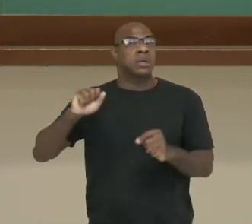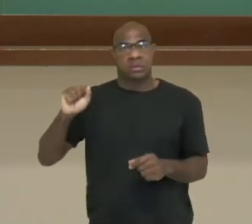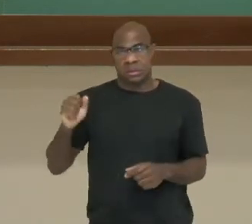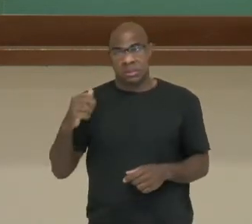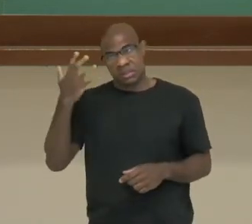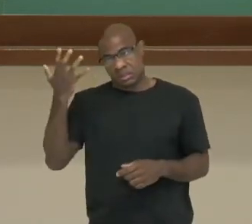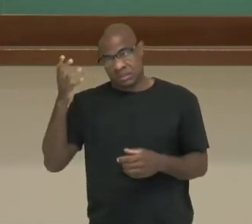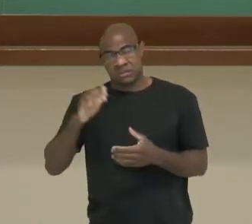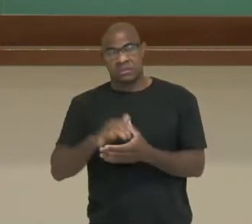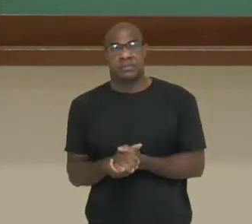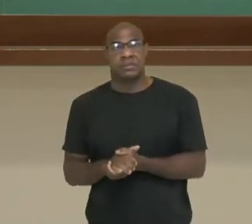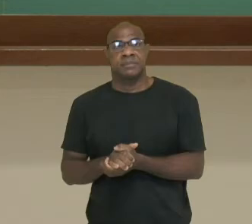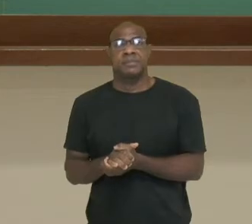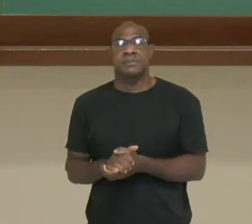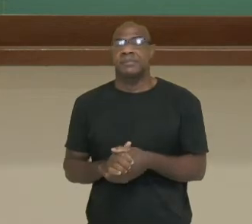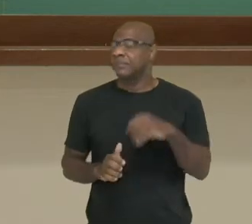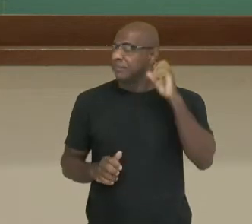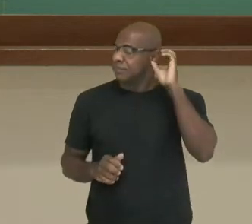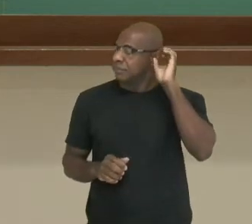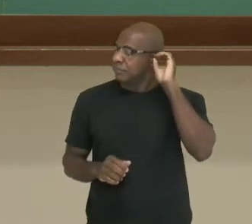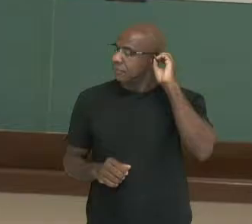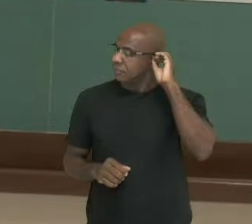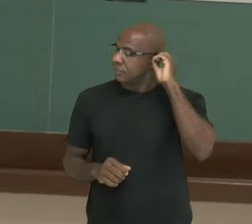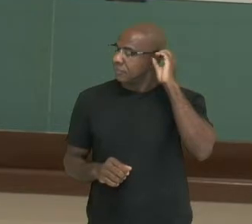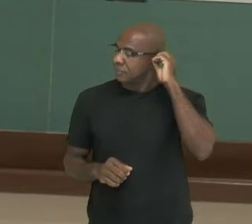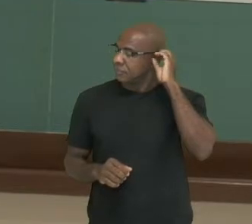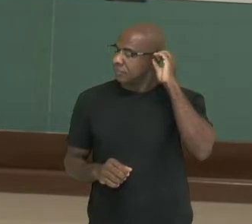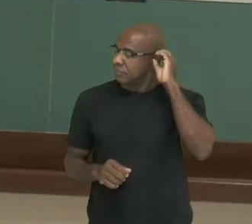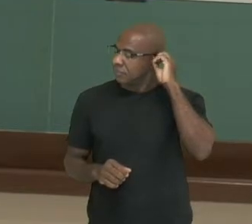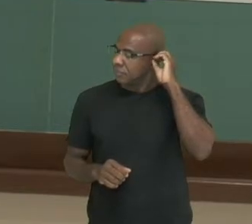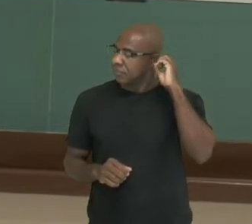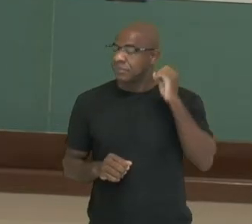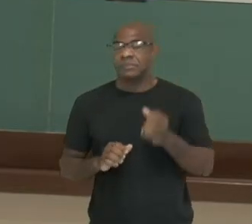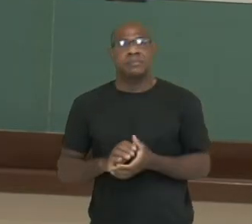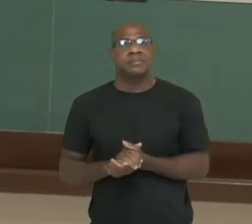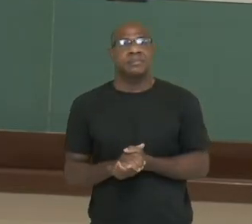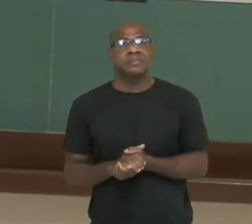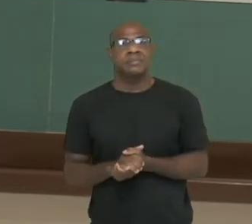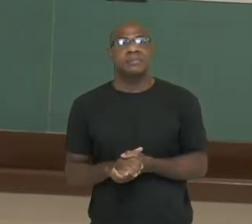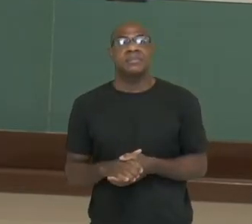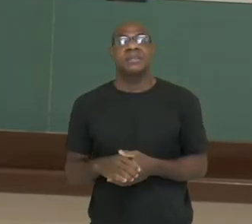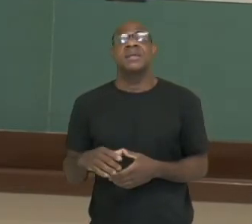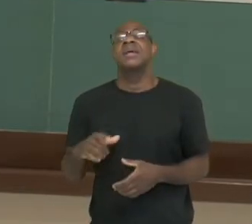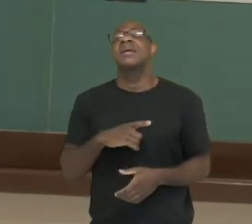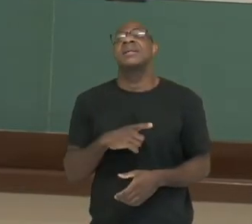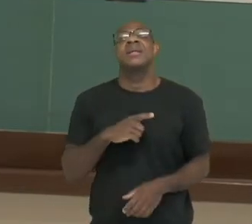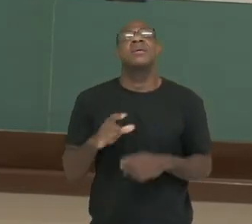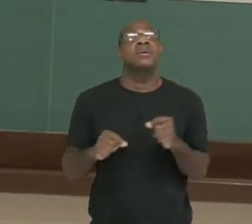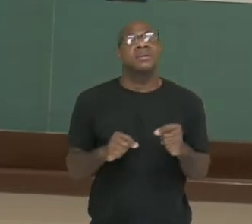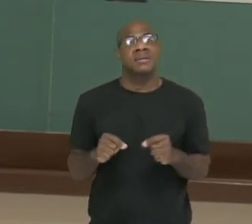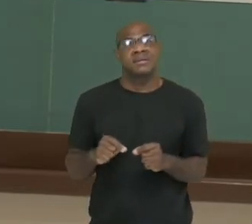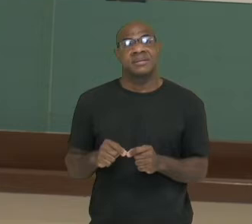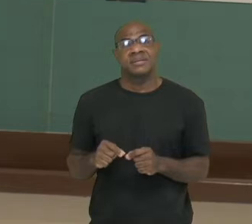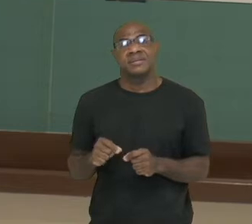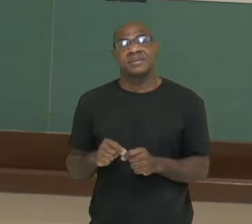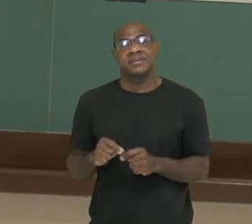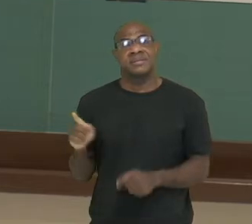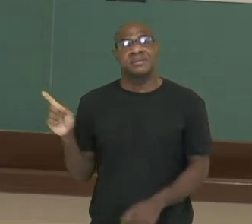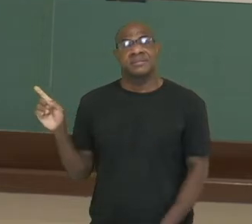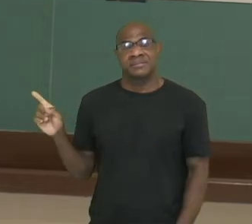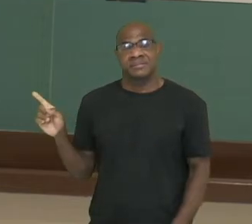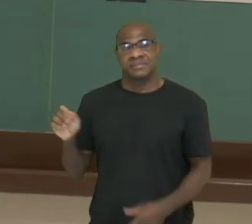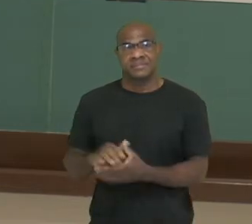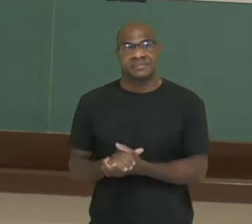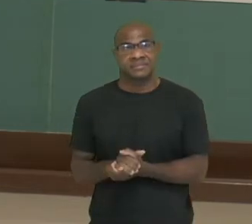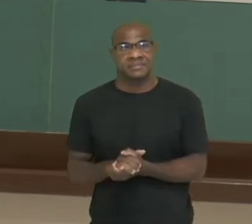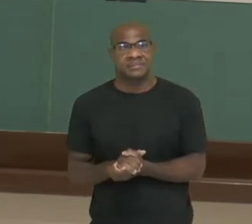ali naquela encenação. Então, o teatro épico tem o distanciamento, né? O Verwandlung,